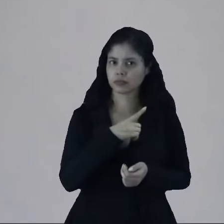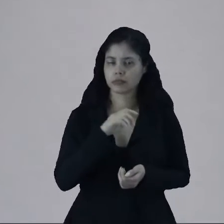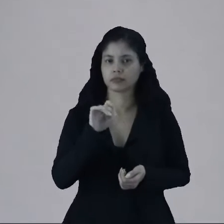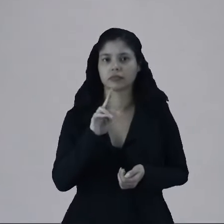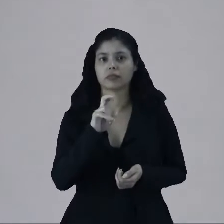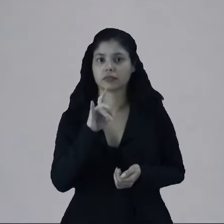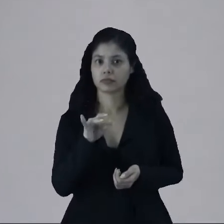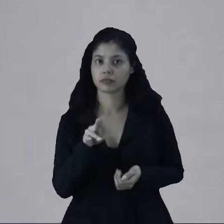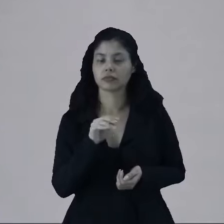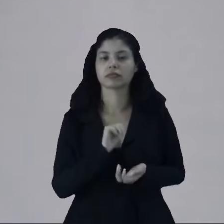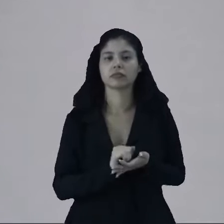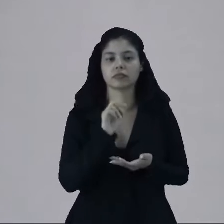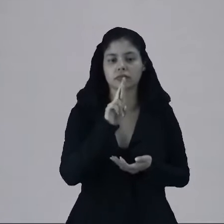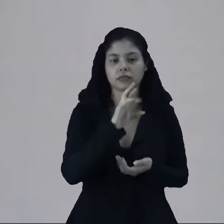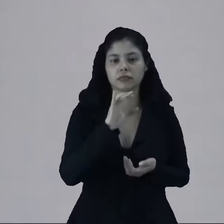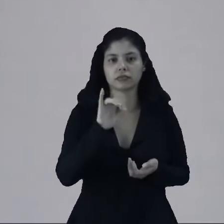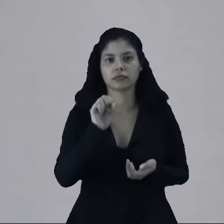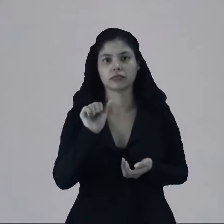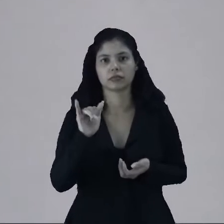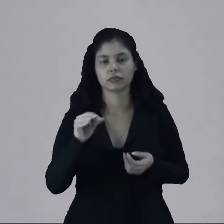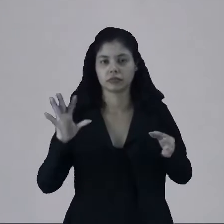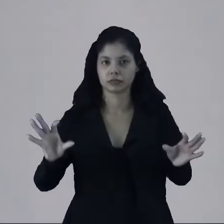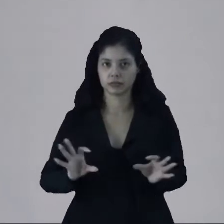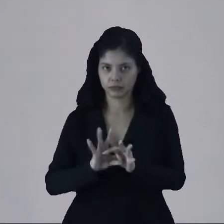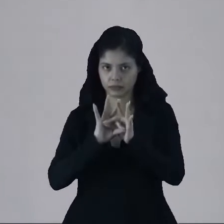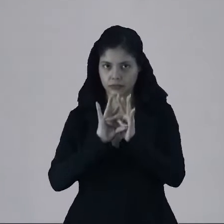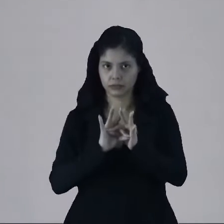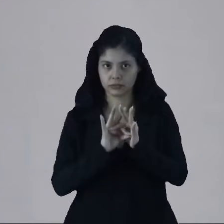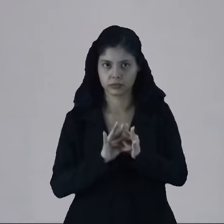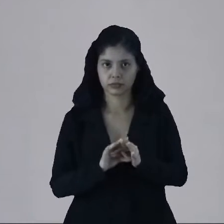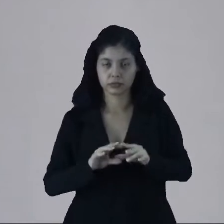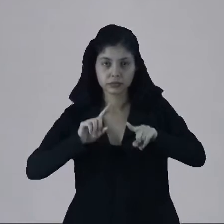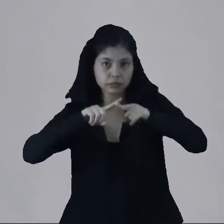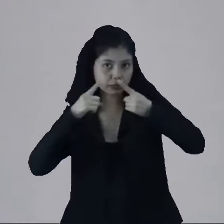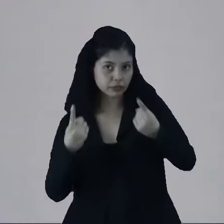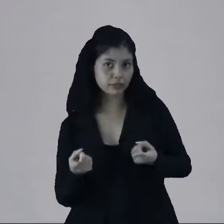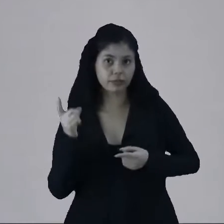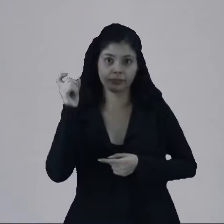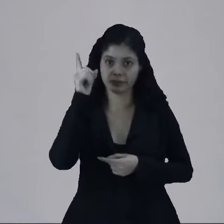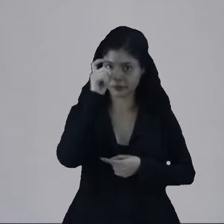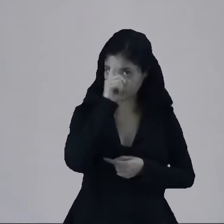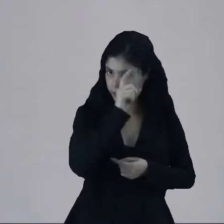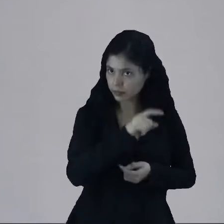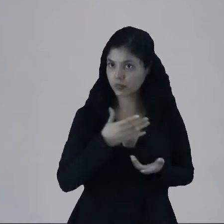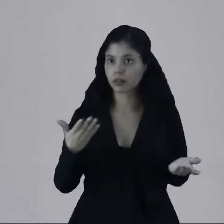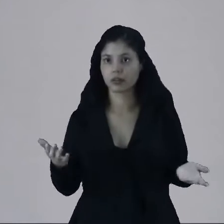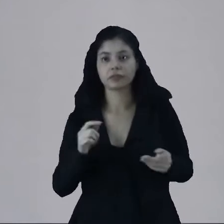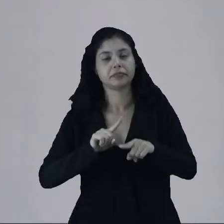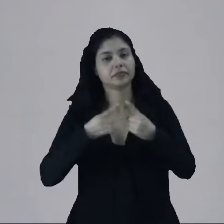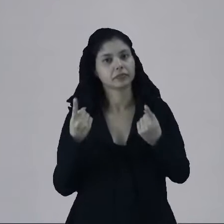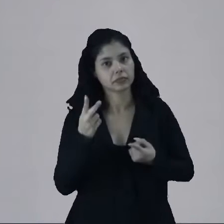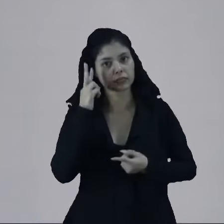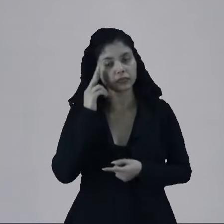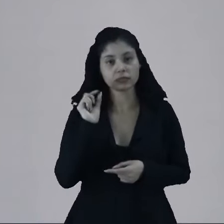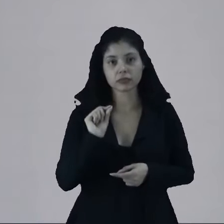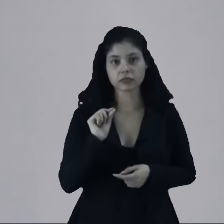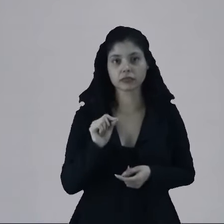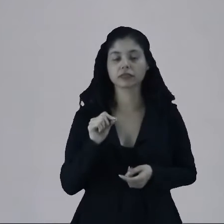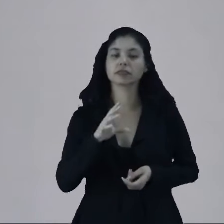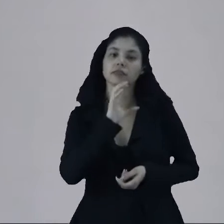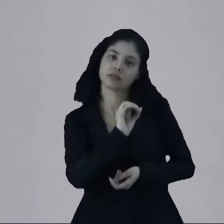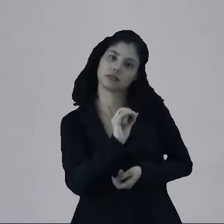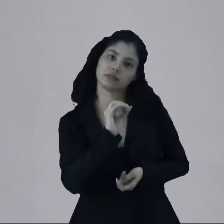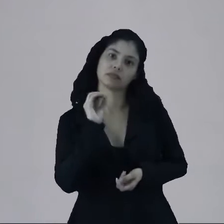de recessividade e está relacionado esse O a vir. Mas é muito raro. O mais comum é que a criança